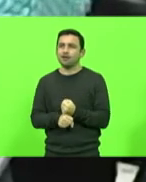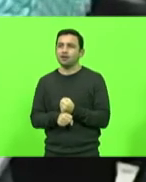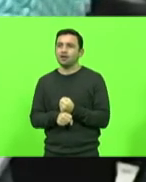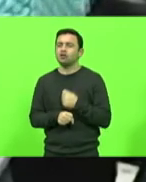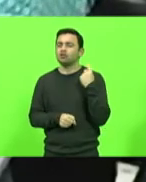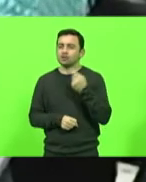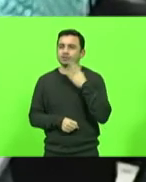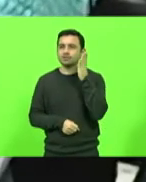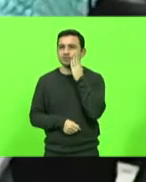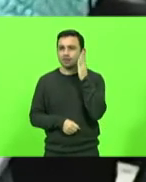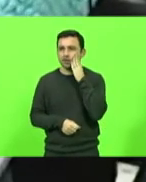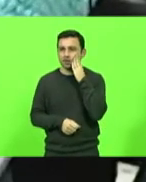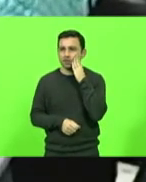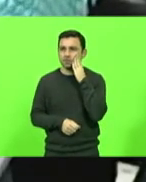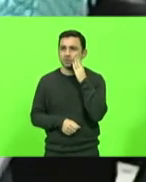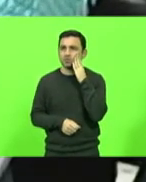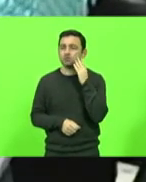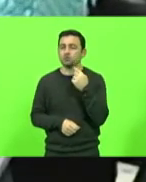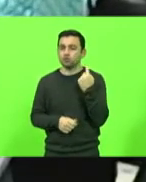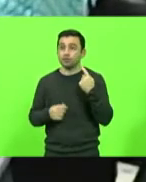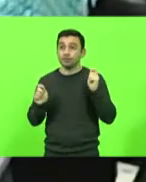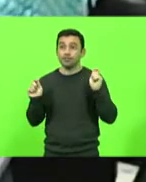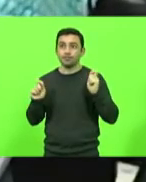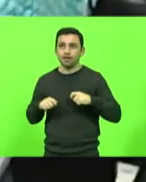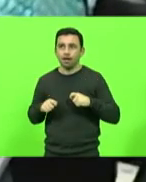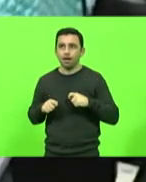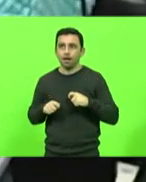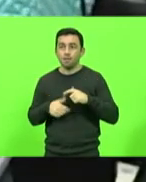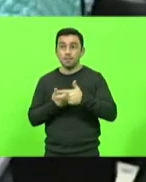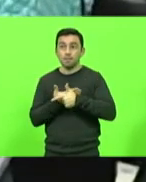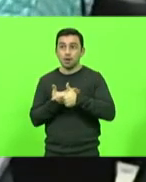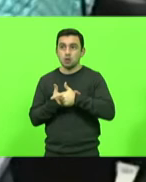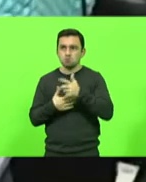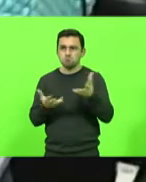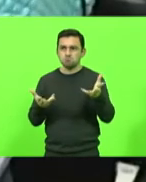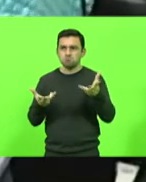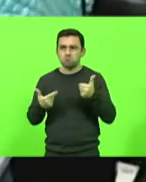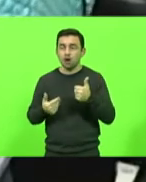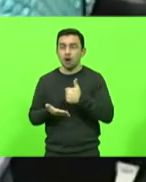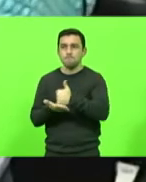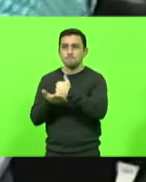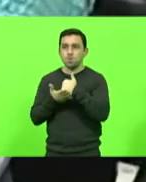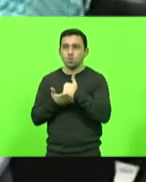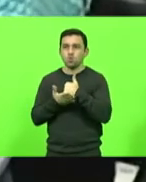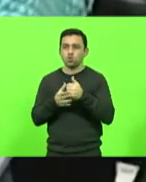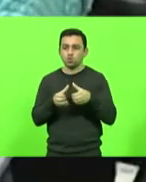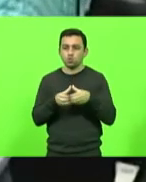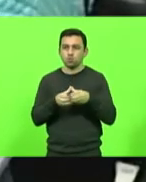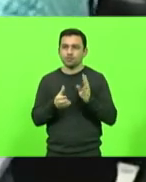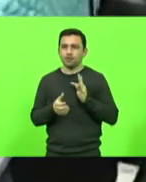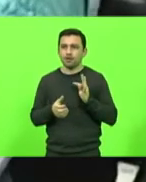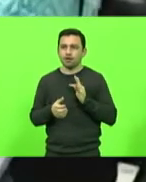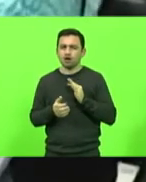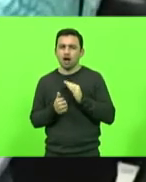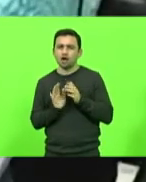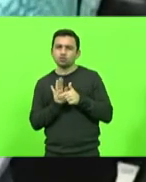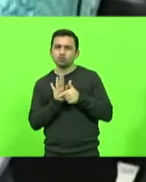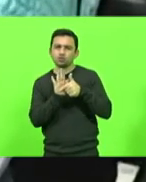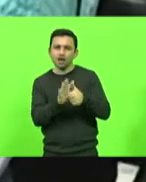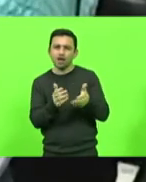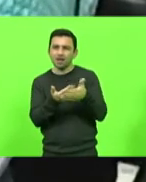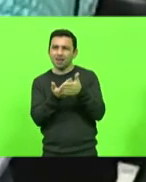sabe que para que a gente possa prestar o nosso papel com eficiência, o apoio técnico aos municípios, a gente precisa de